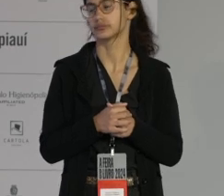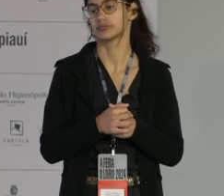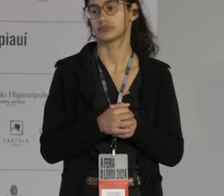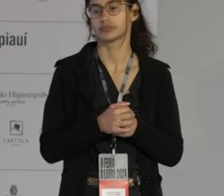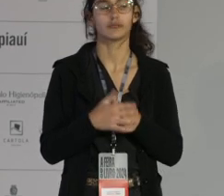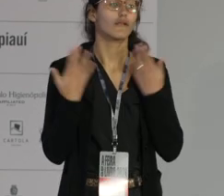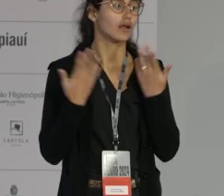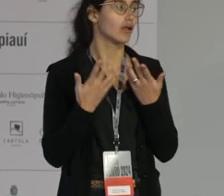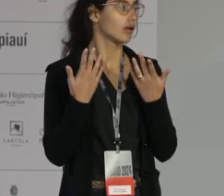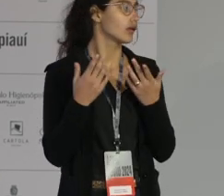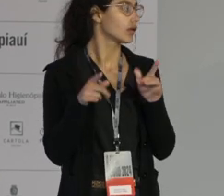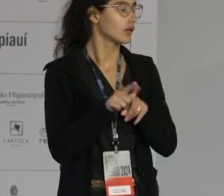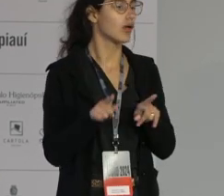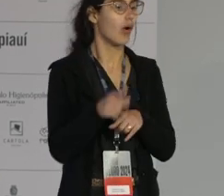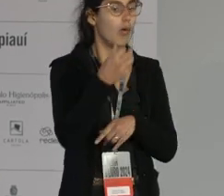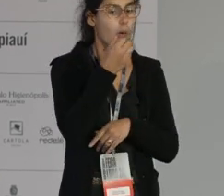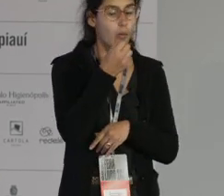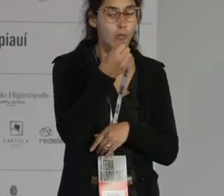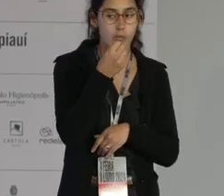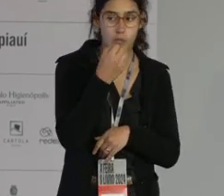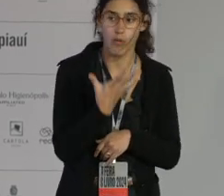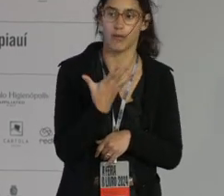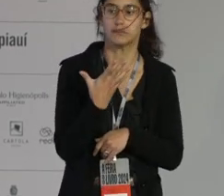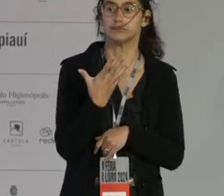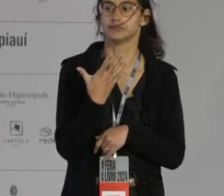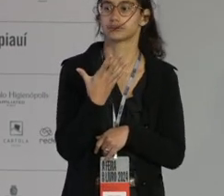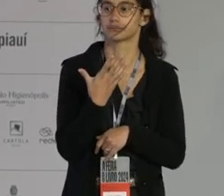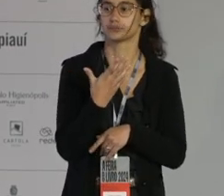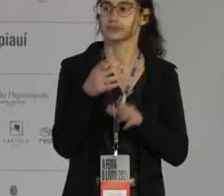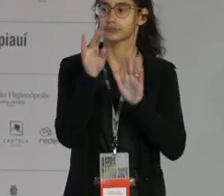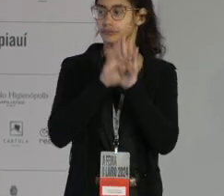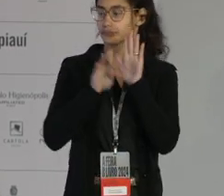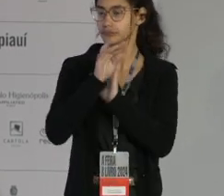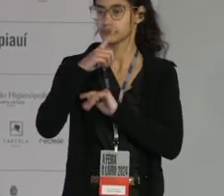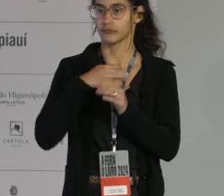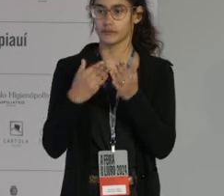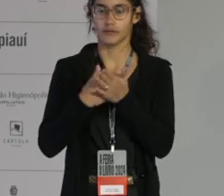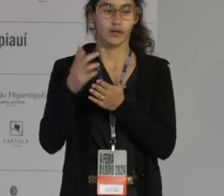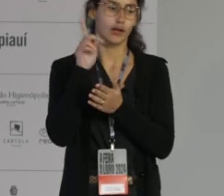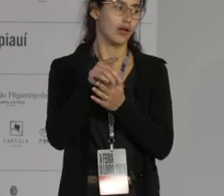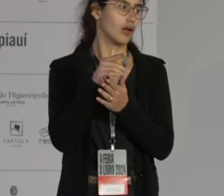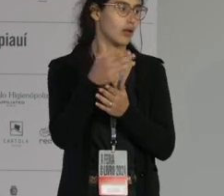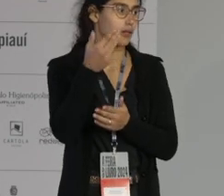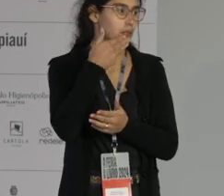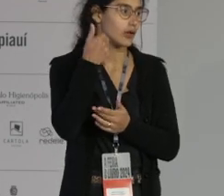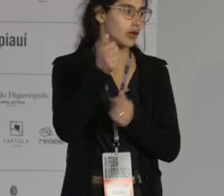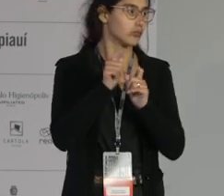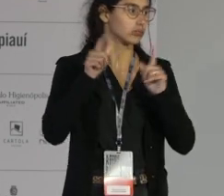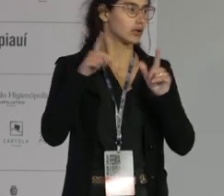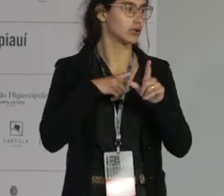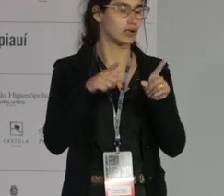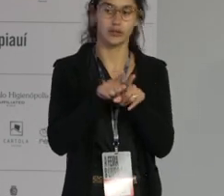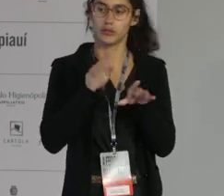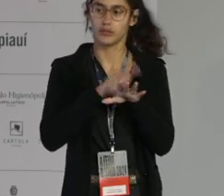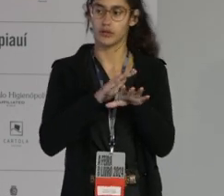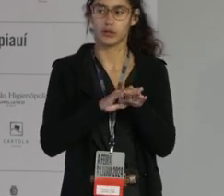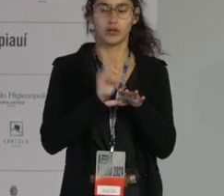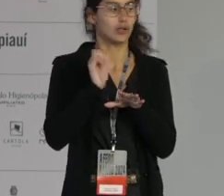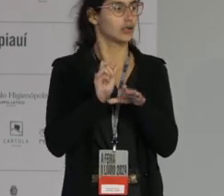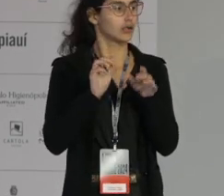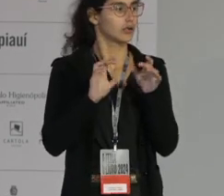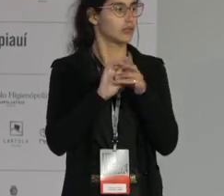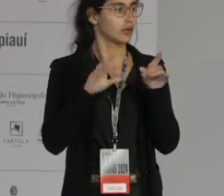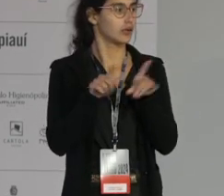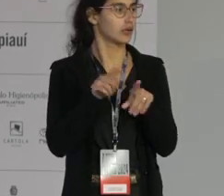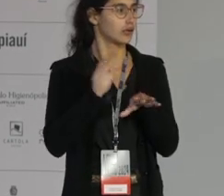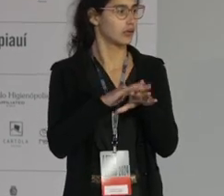E me valendo o mote do texto, que inicialmente era maior, tinha um diálogo bem maior com Humberto Eco,